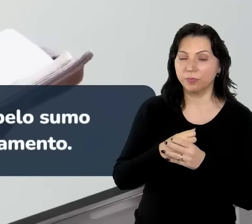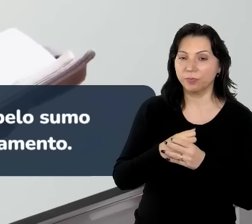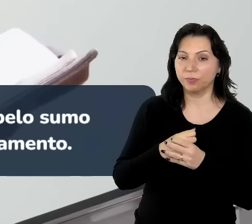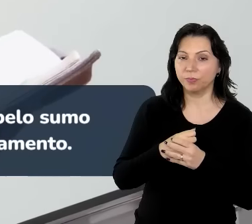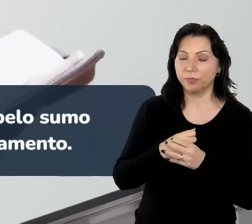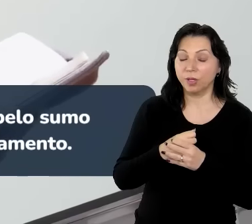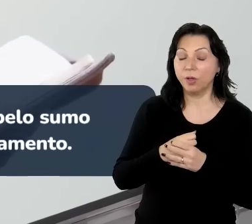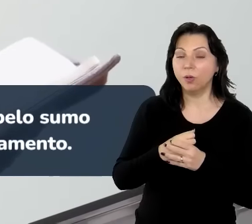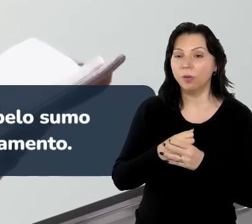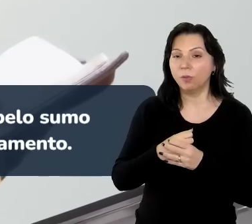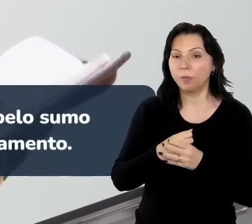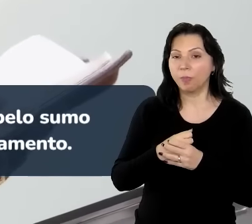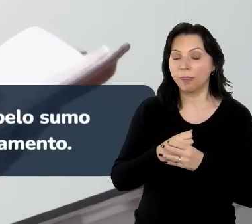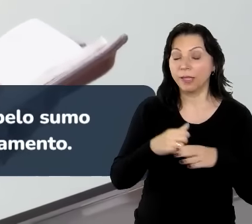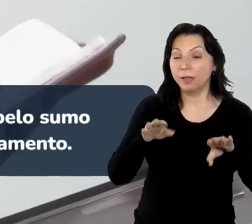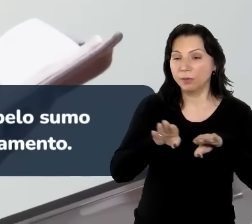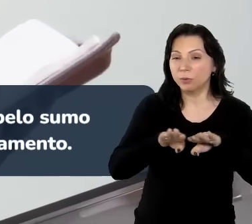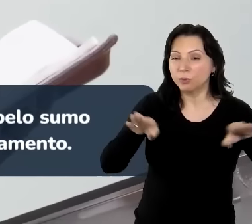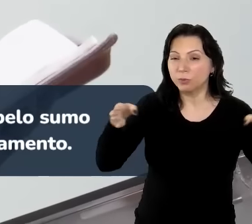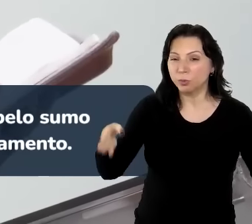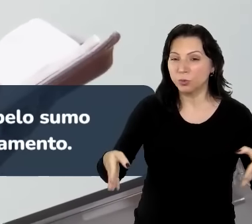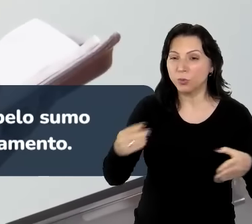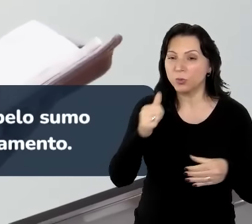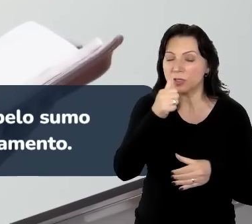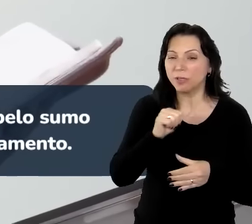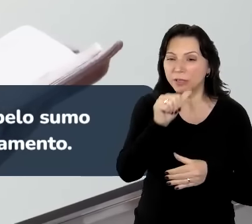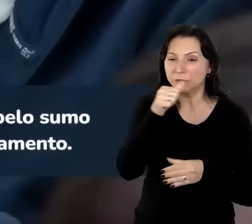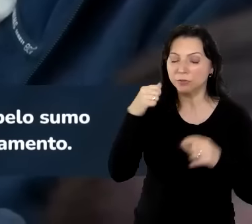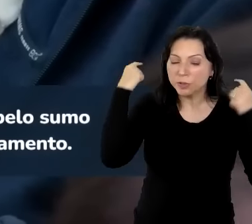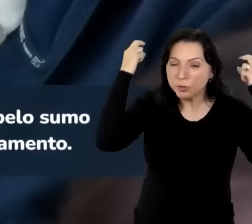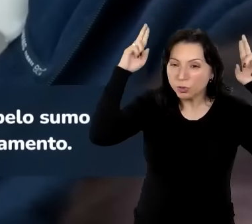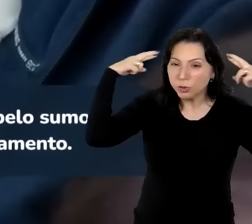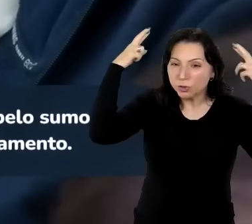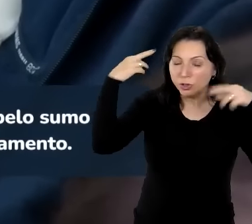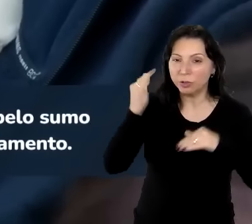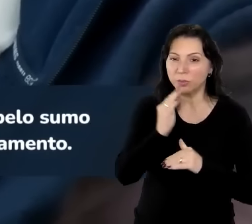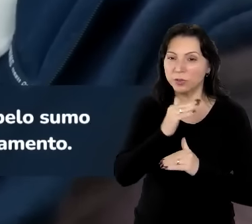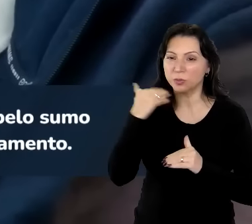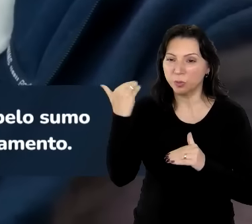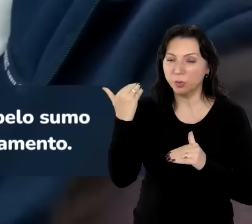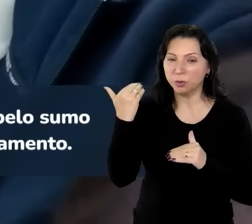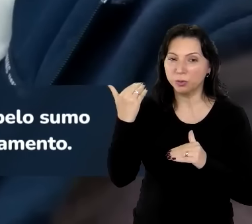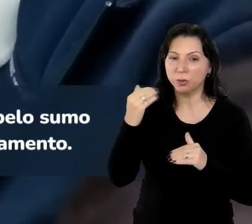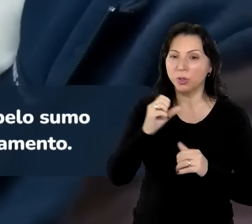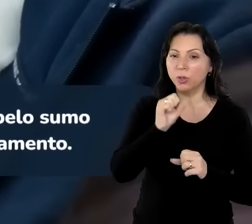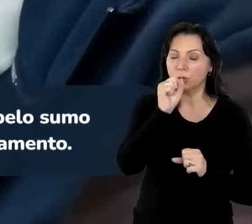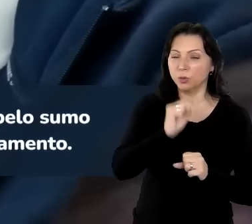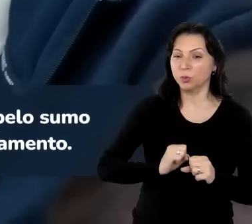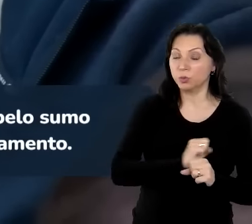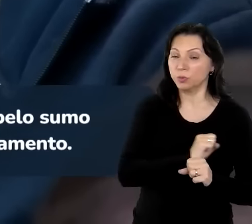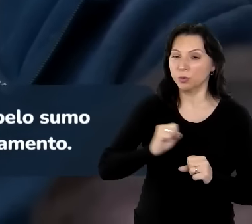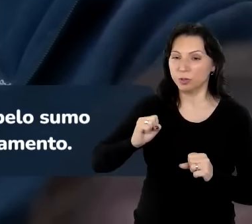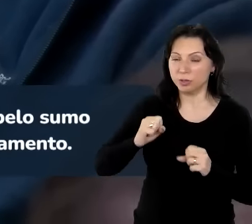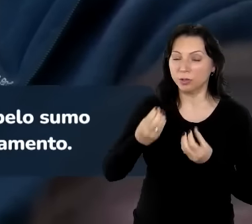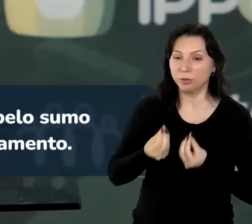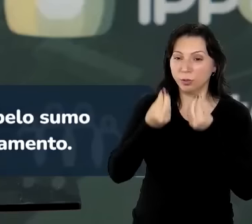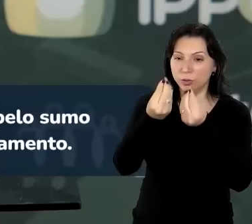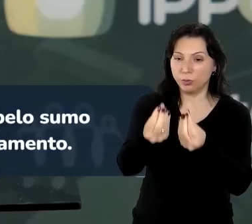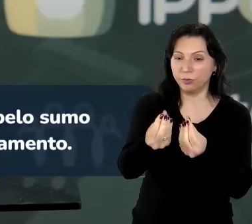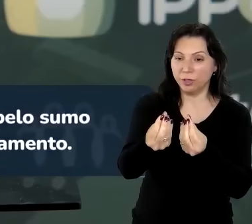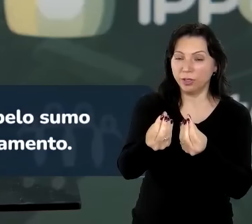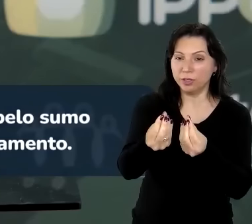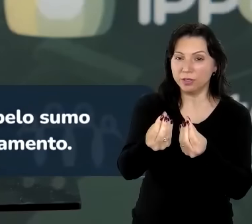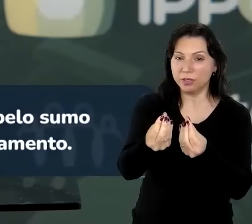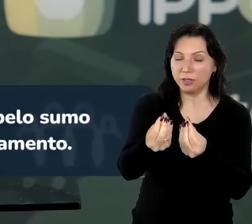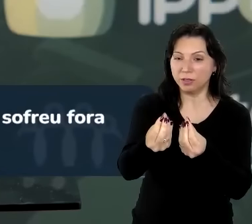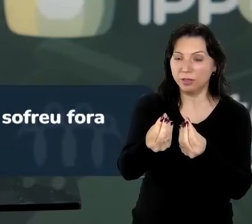aqueles animais cujo sangue é trazido para dentro do Santo dos Santos pelo sumo sacerdote, como oblação pelo pecado, tem o